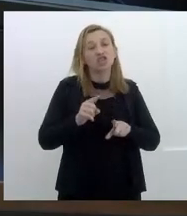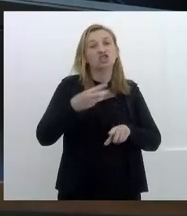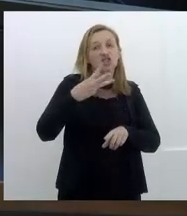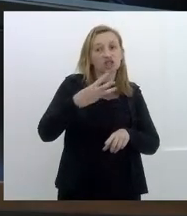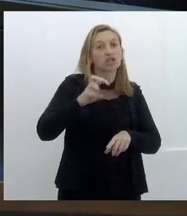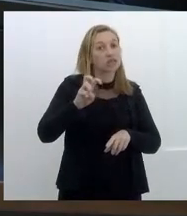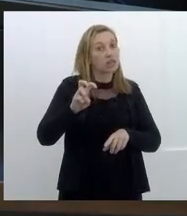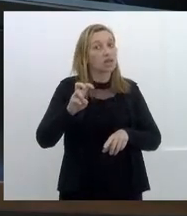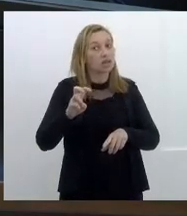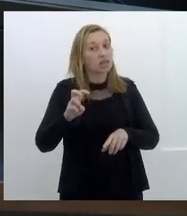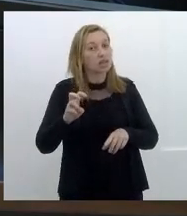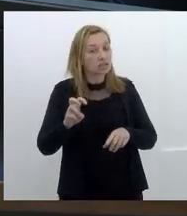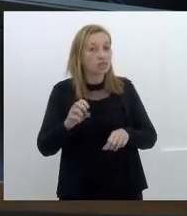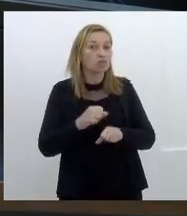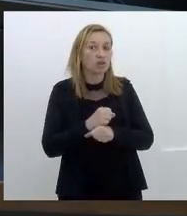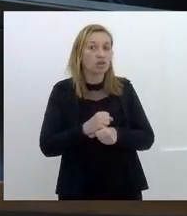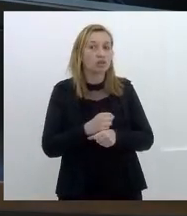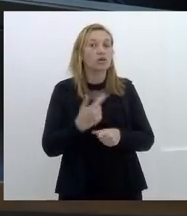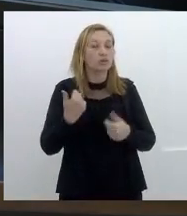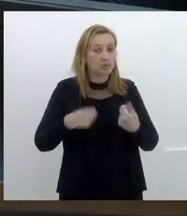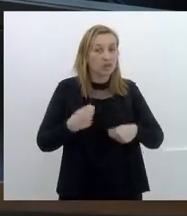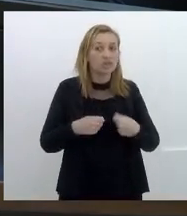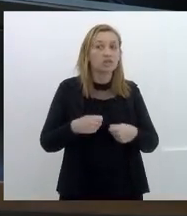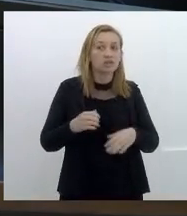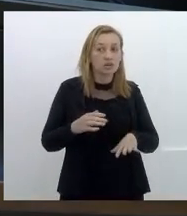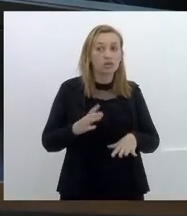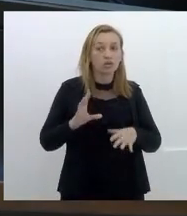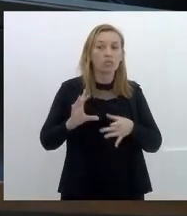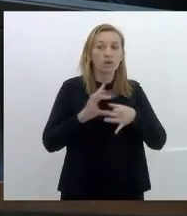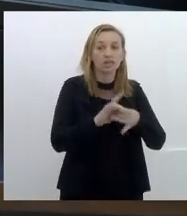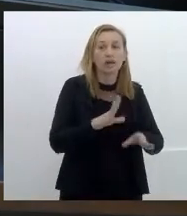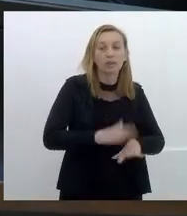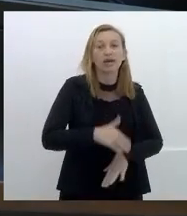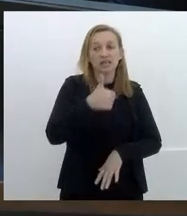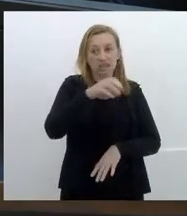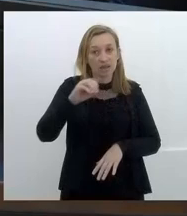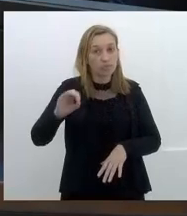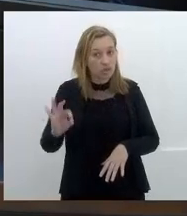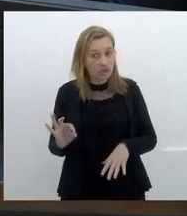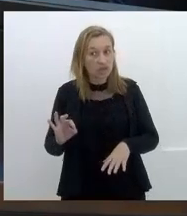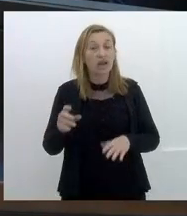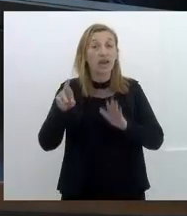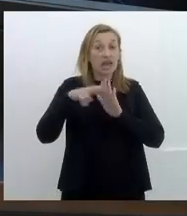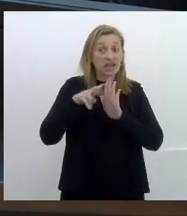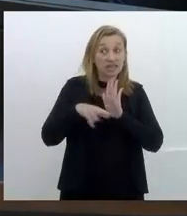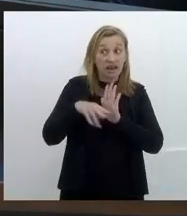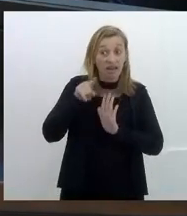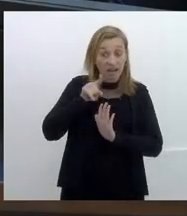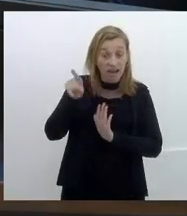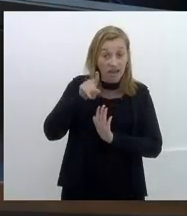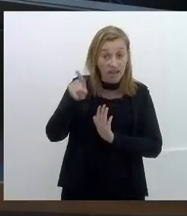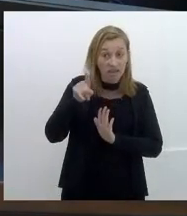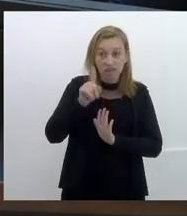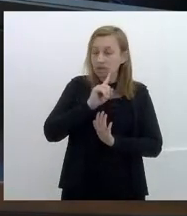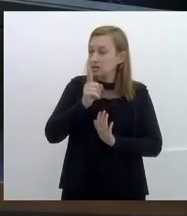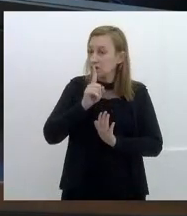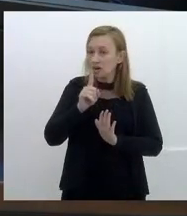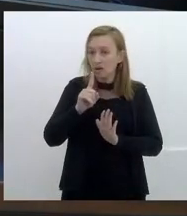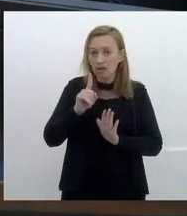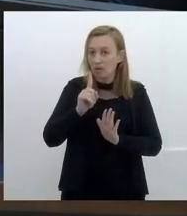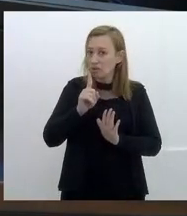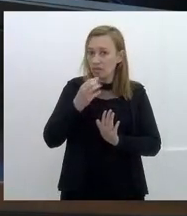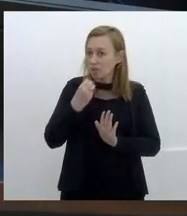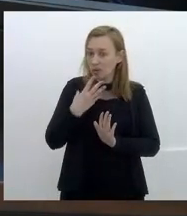faltava a cinco anos eu vou ter que completar mais cem porcento do tempo que faltava essa regra aí não é a mais